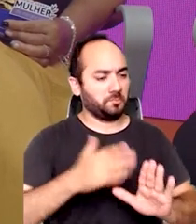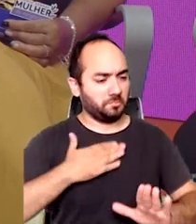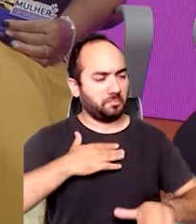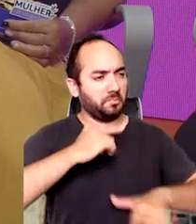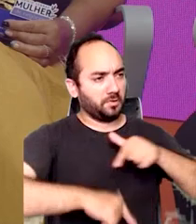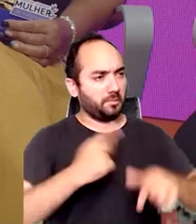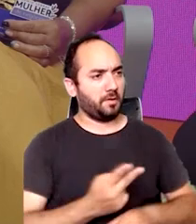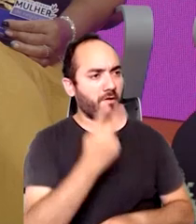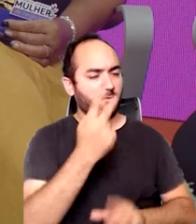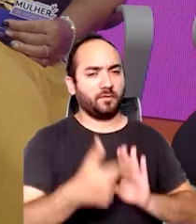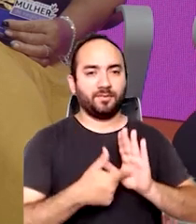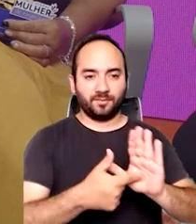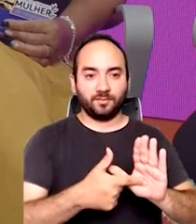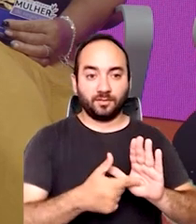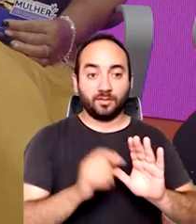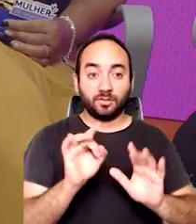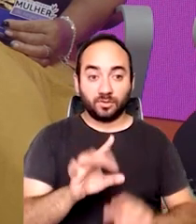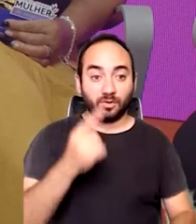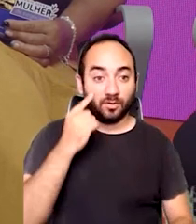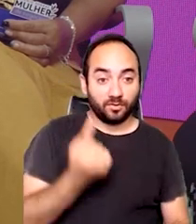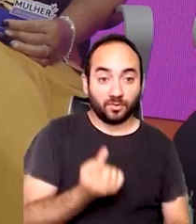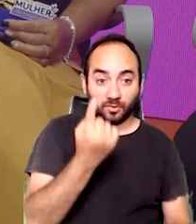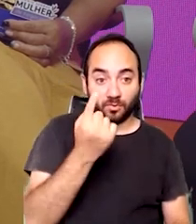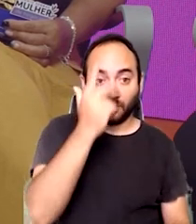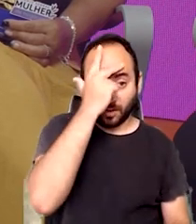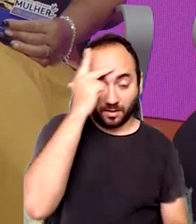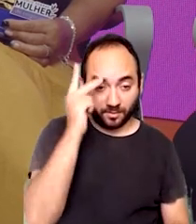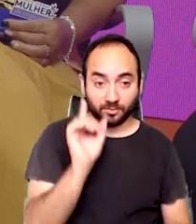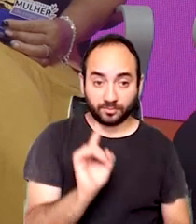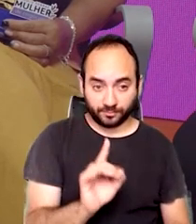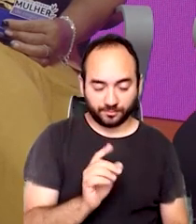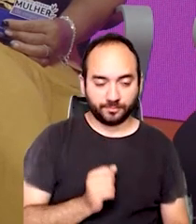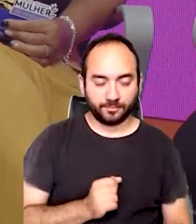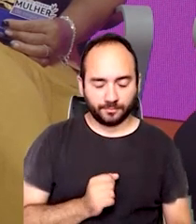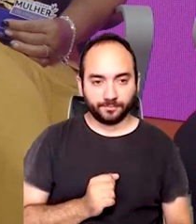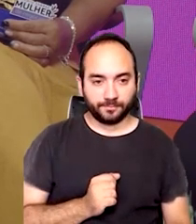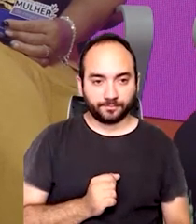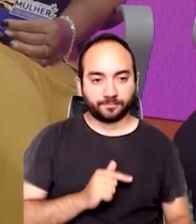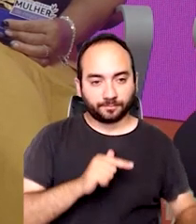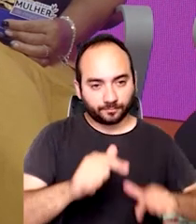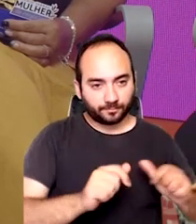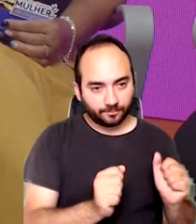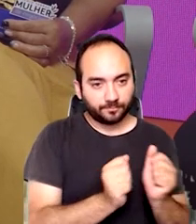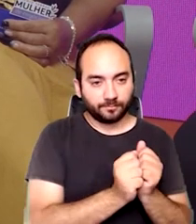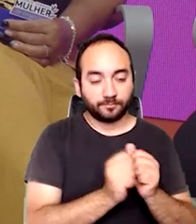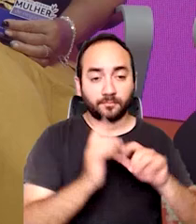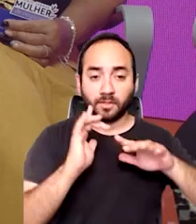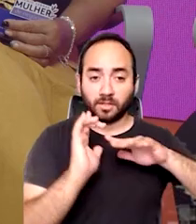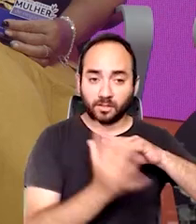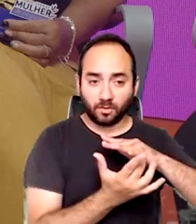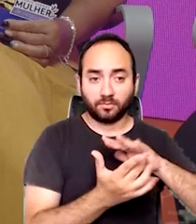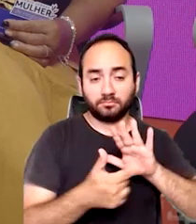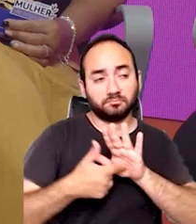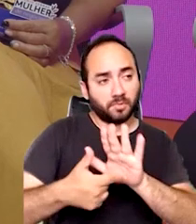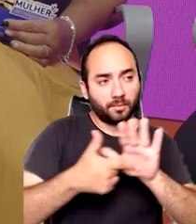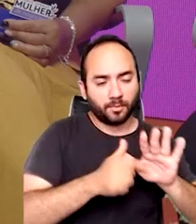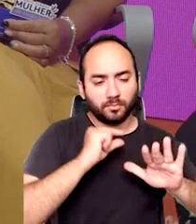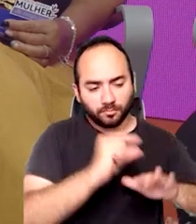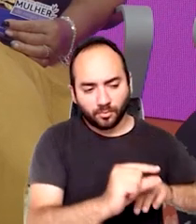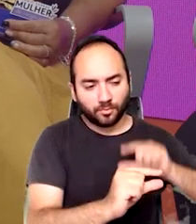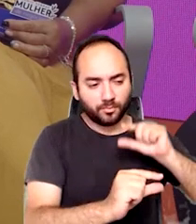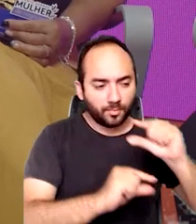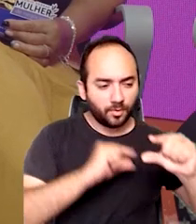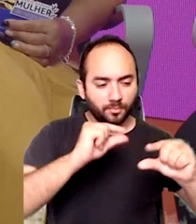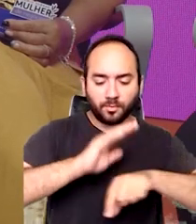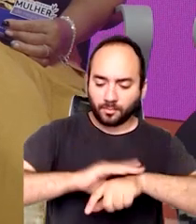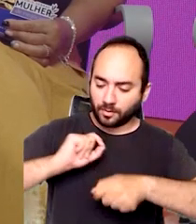o valor que tem o meu trabalho cheguei a ficar apenas tão somente com uma pessoa né E aí através assim das redes sociais eu